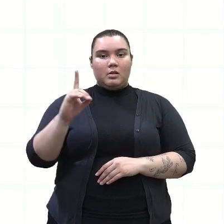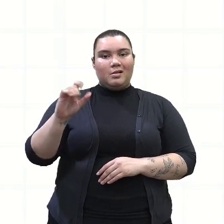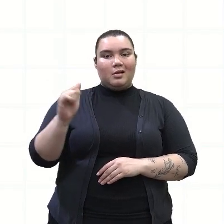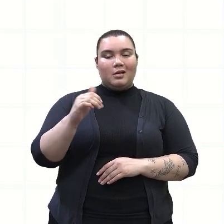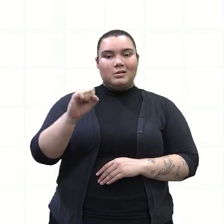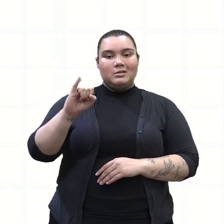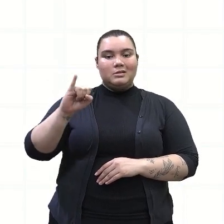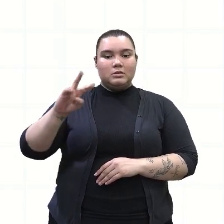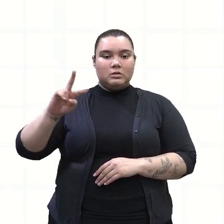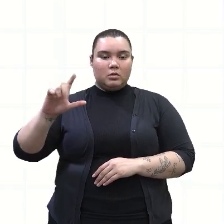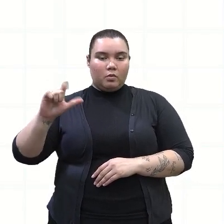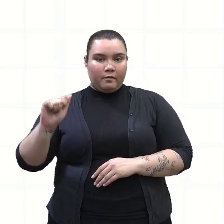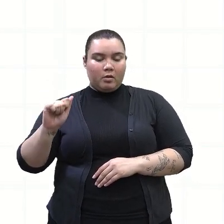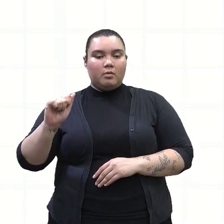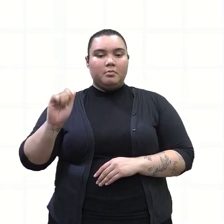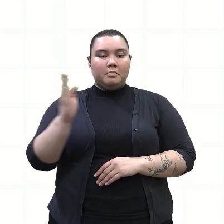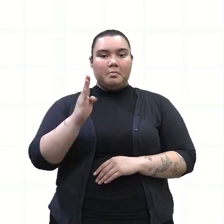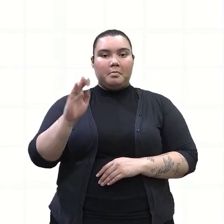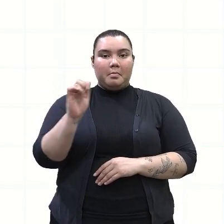90.28